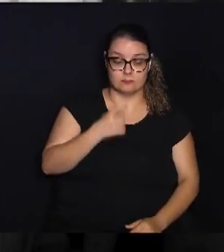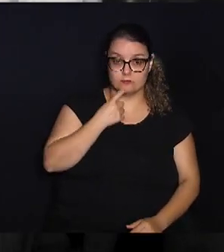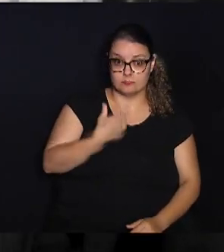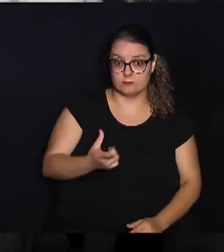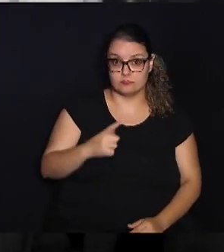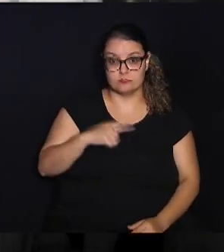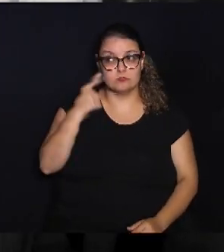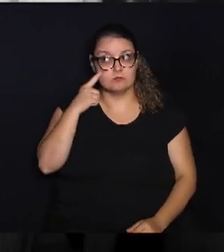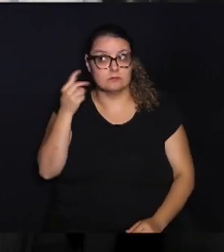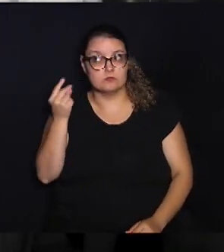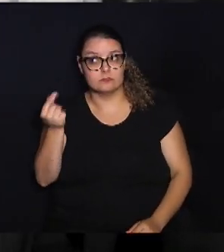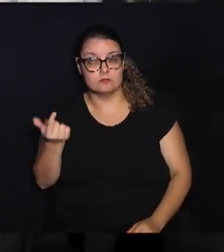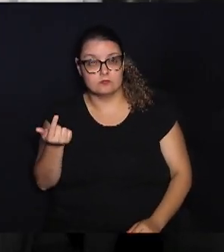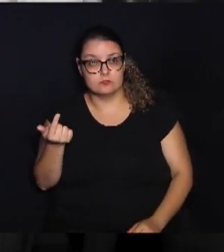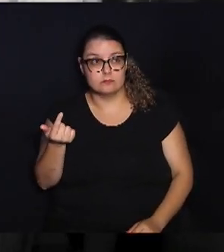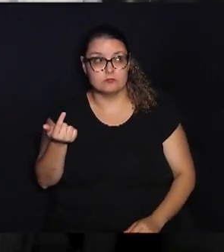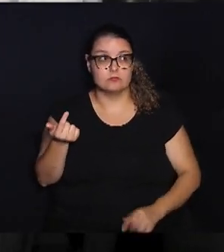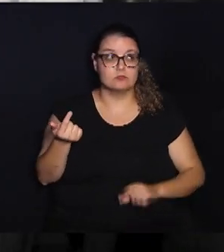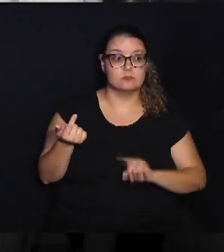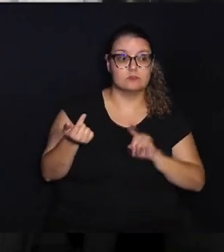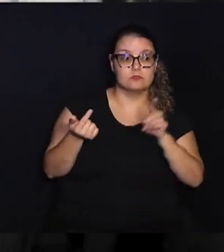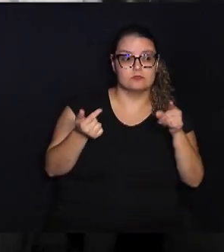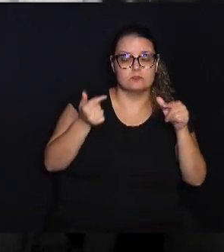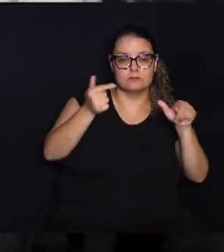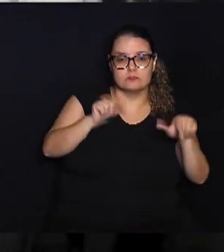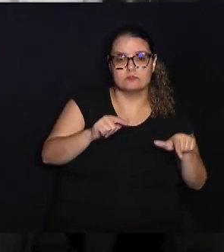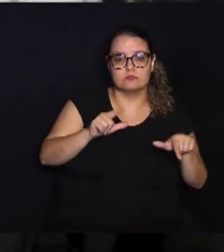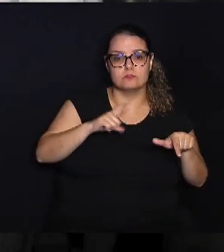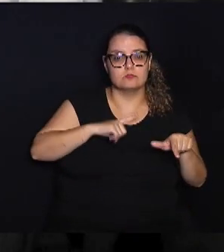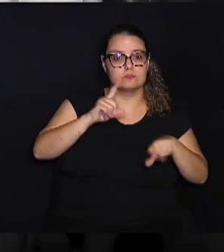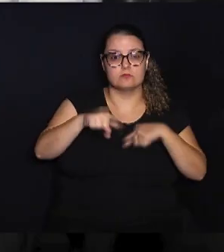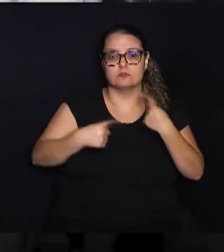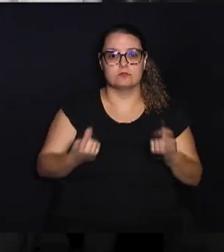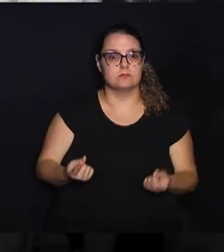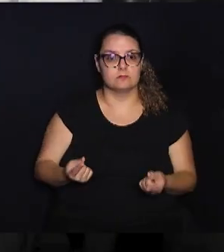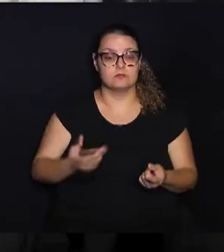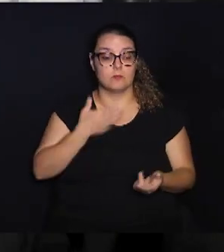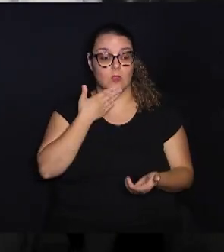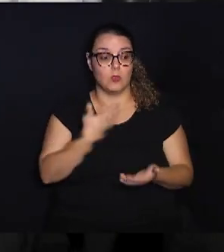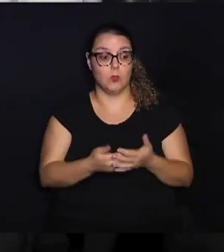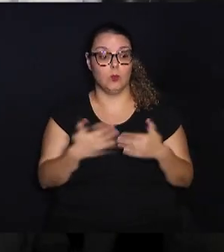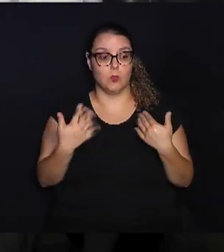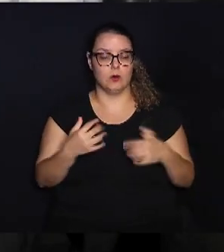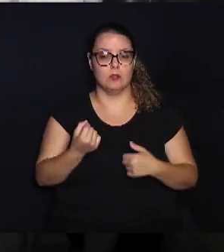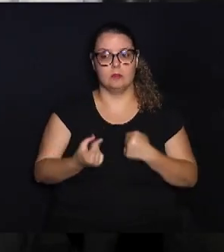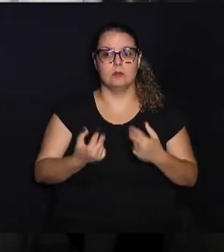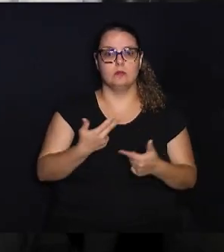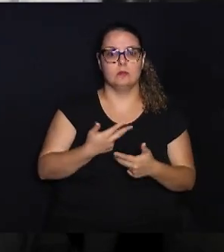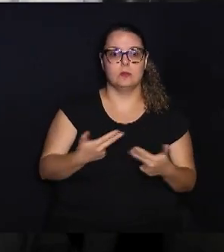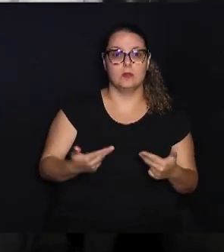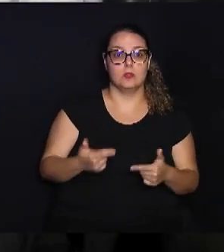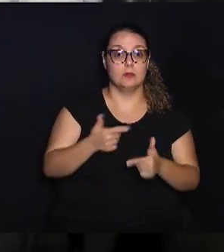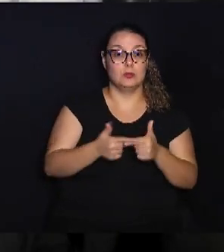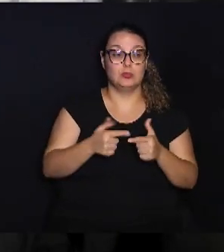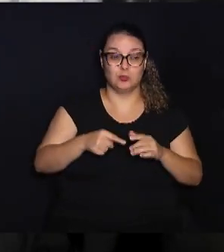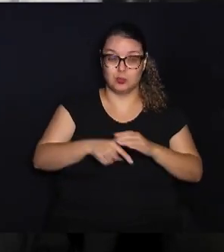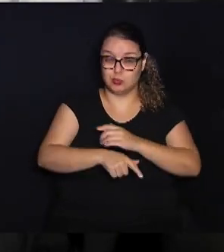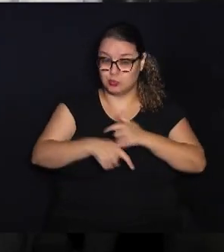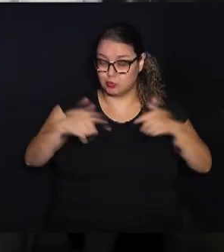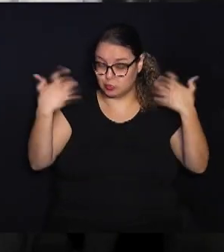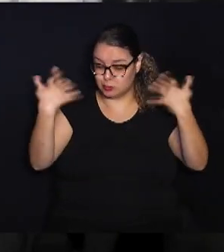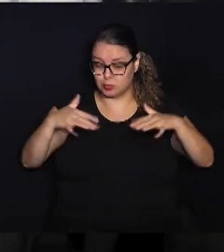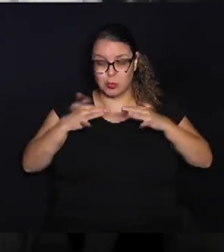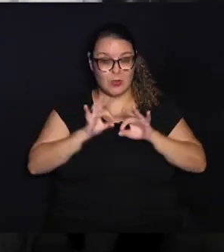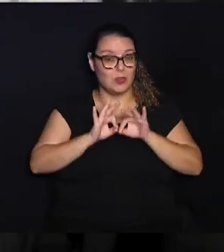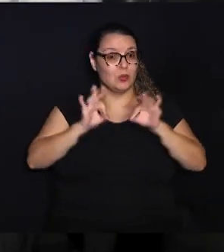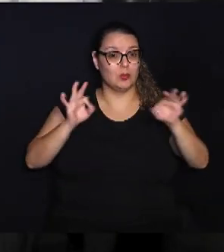uma ideia, indo até o local você teve outra, te surpreendeu alguma coisa? É um problema muito complexo, a gente está longe